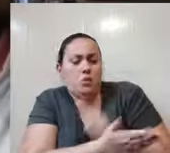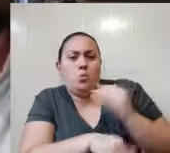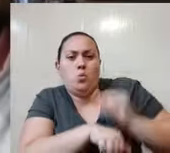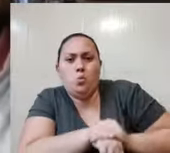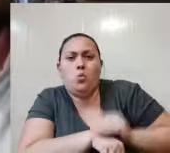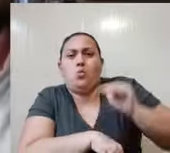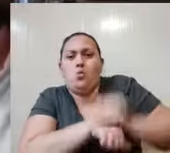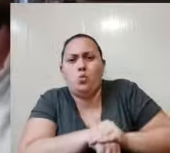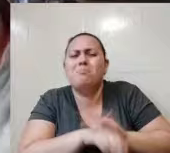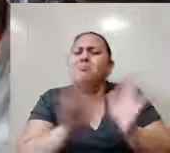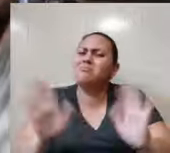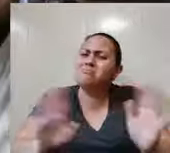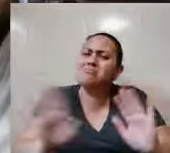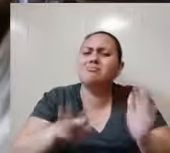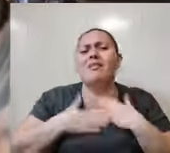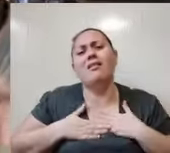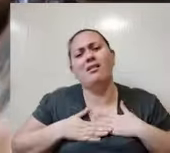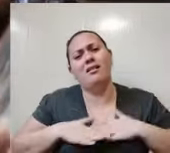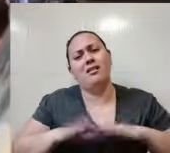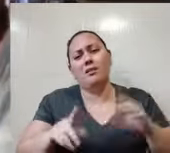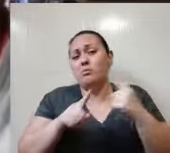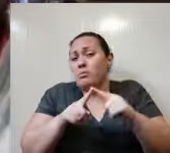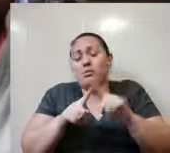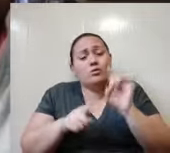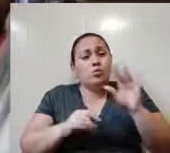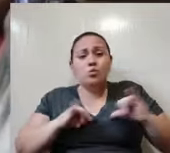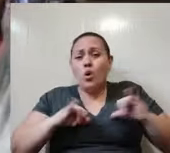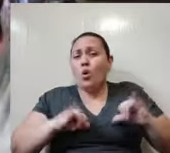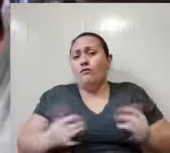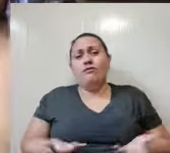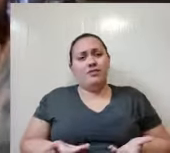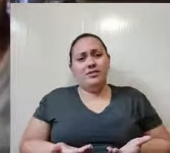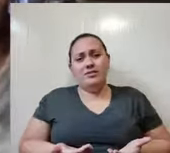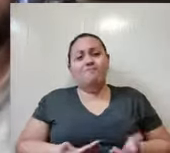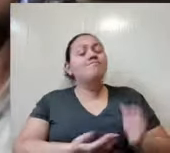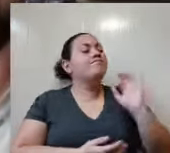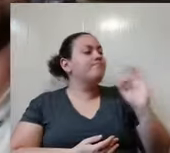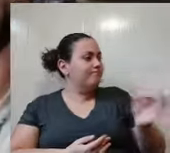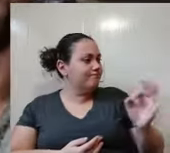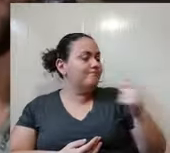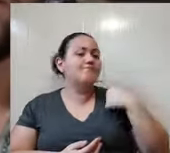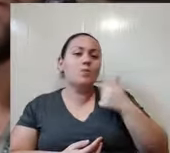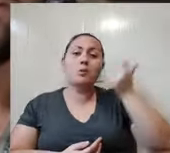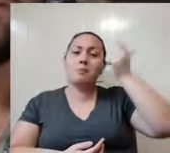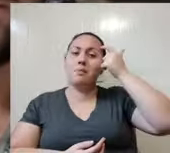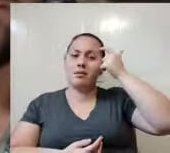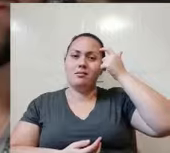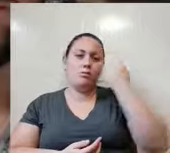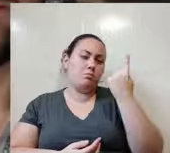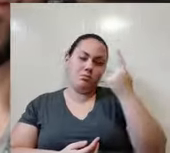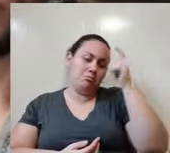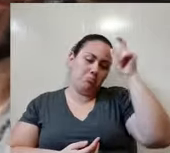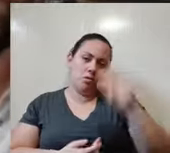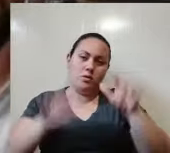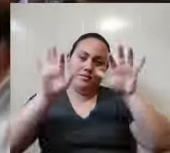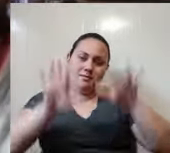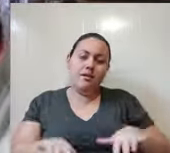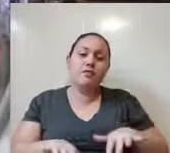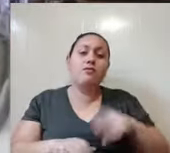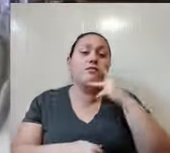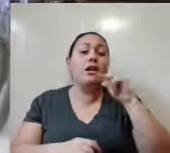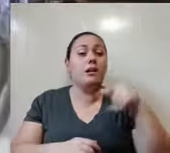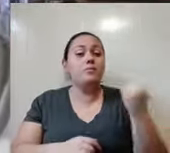esse comportamento. Porque senão vai causar só sofrimento. E eu fiquei pensando que alguém escreveu sobre a importância